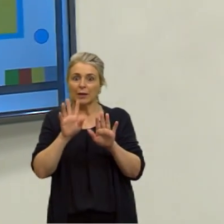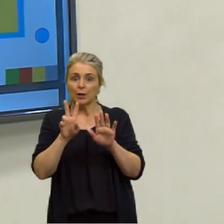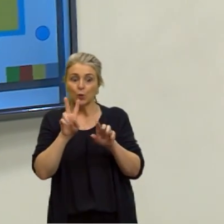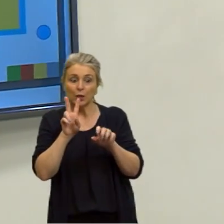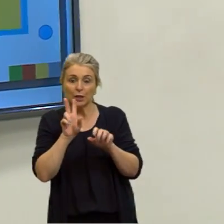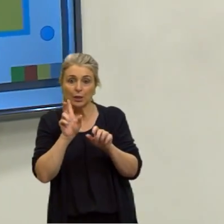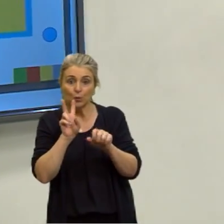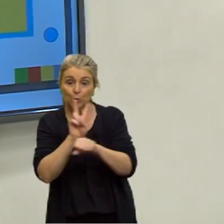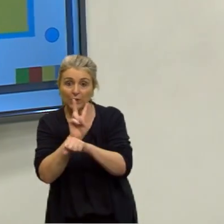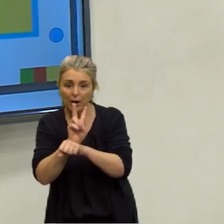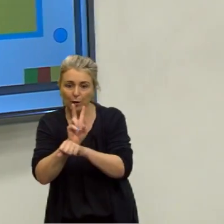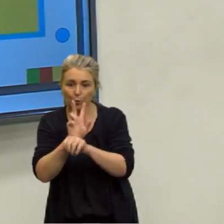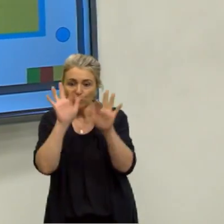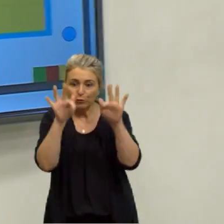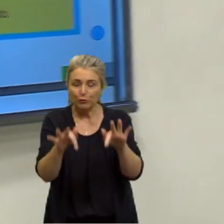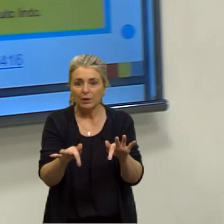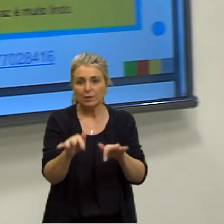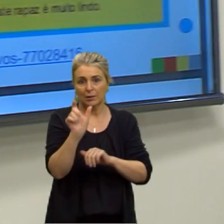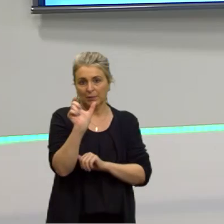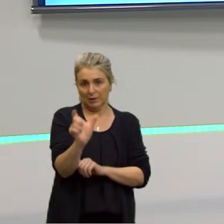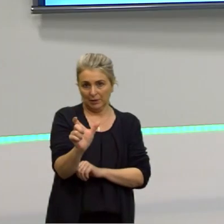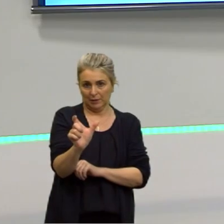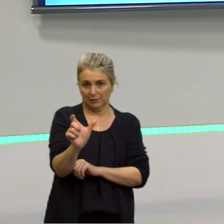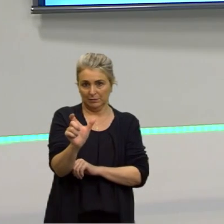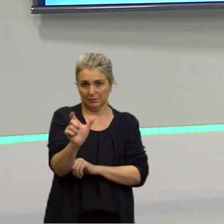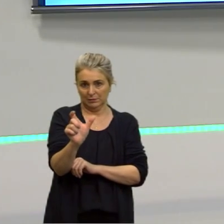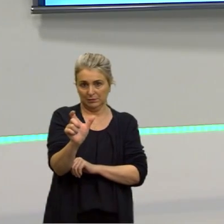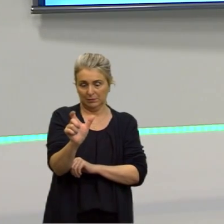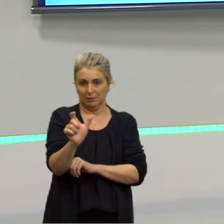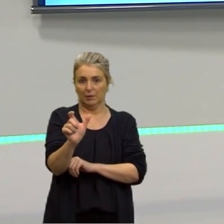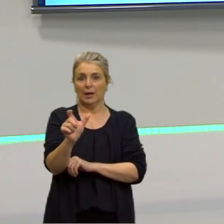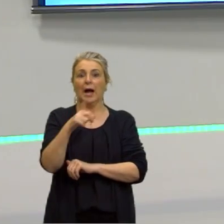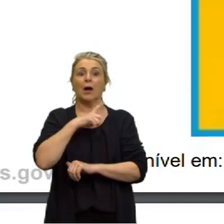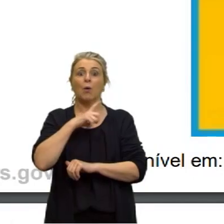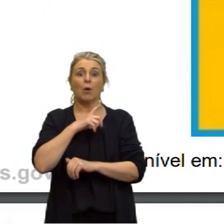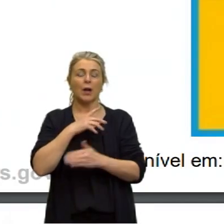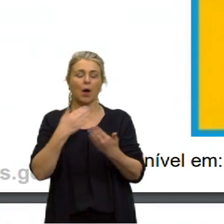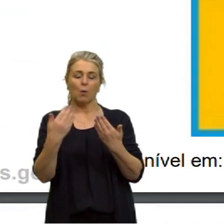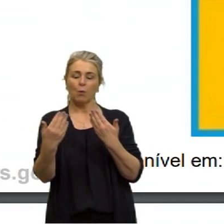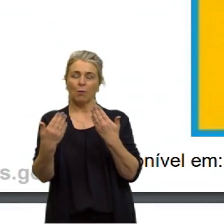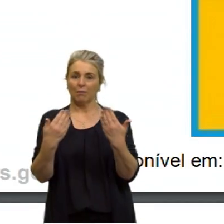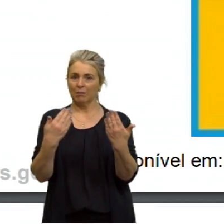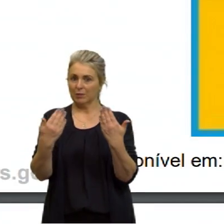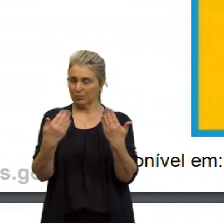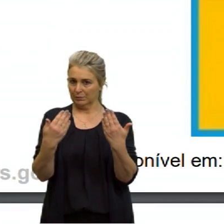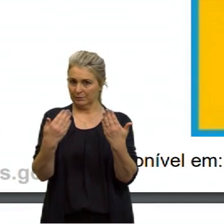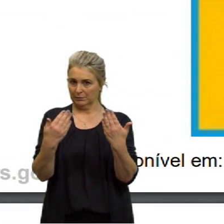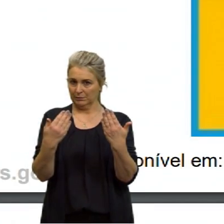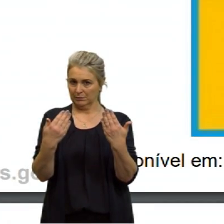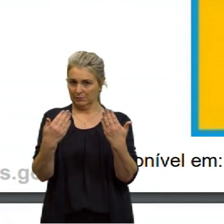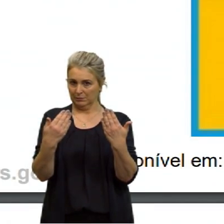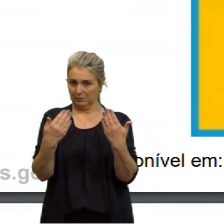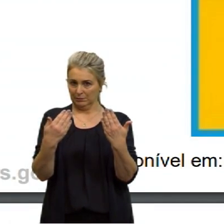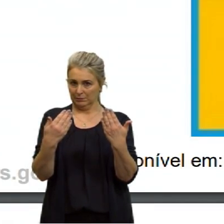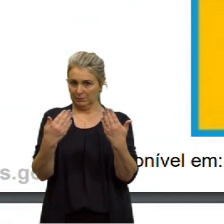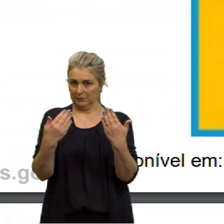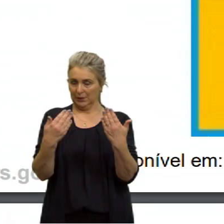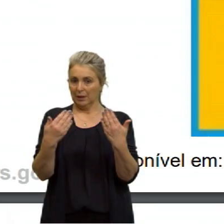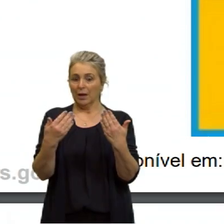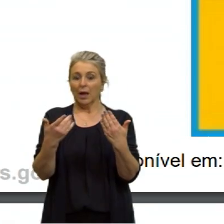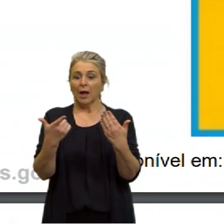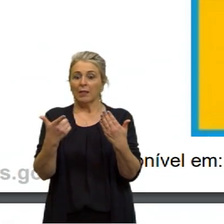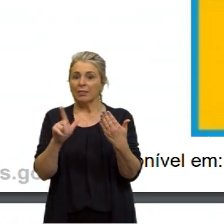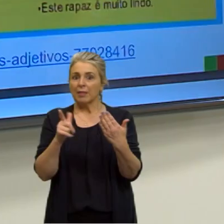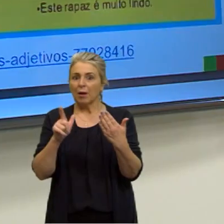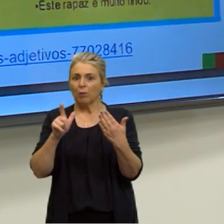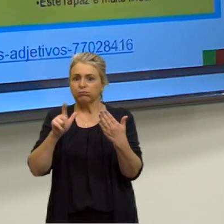paupérrimo tá superlativo absoluto analítico em vez de acrescentar uma terminação o